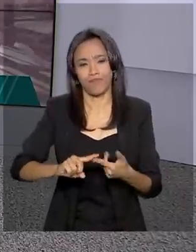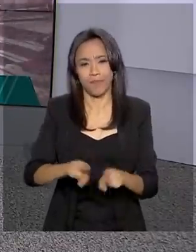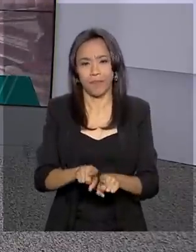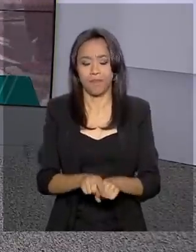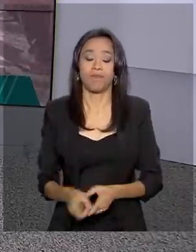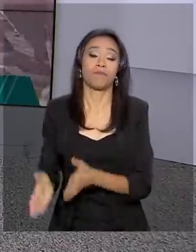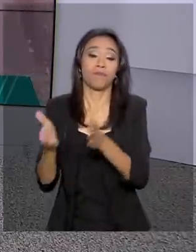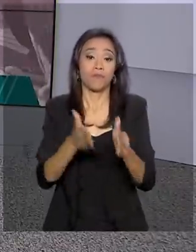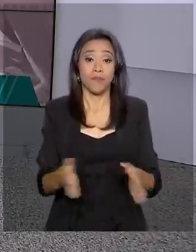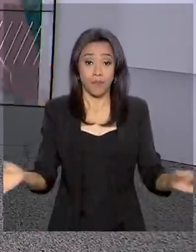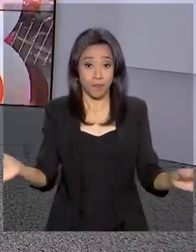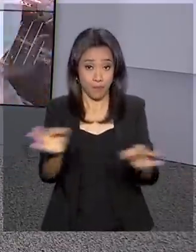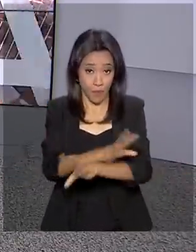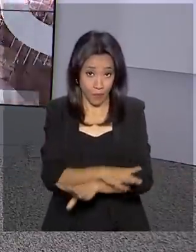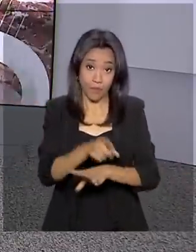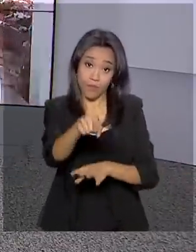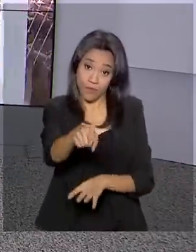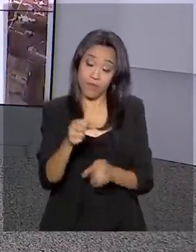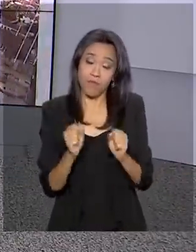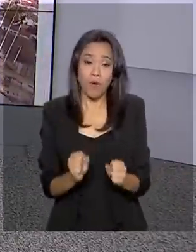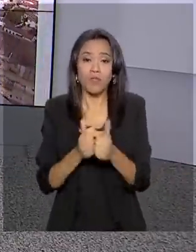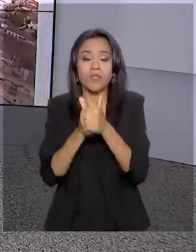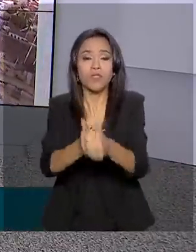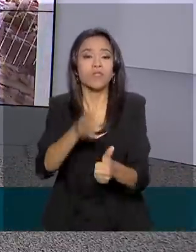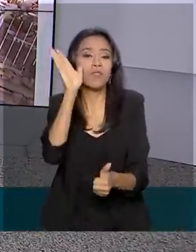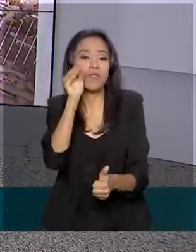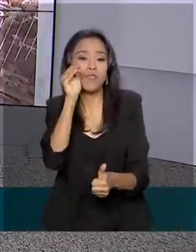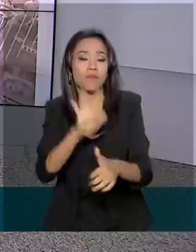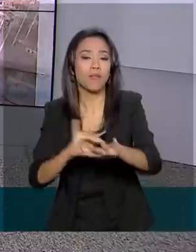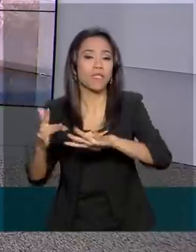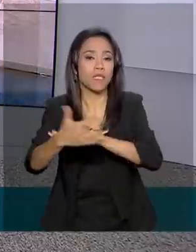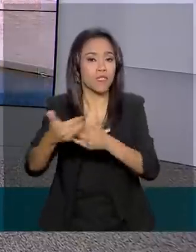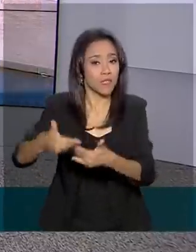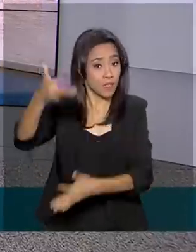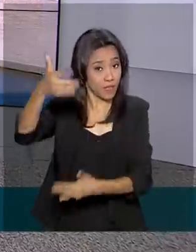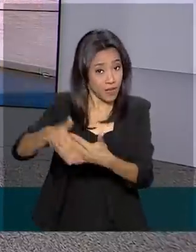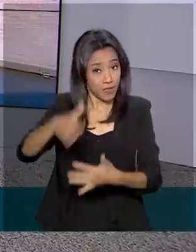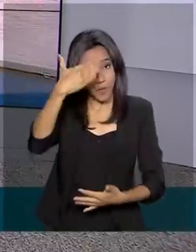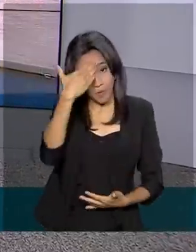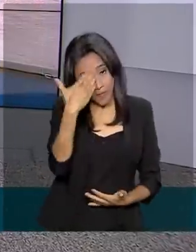em Dia fica por aqui. Você pode nos acompanhar também pelas redes sociais.